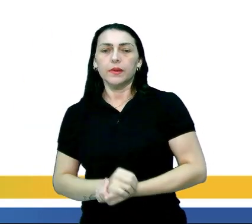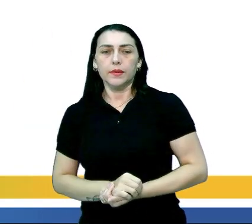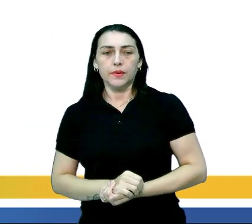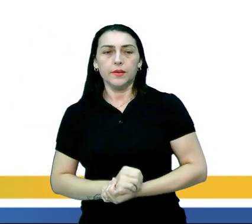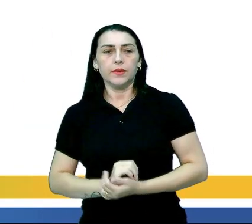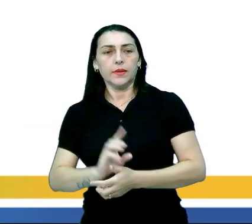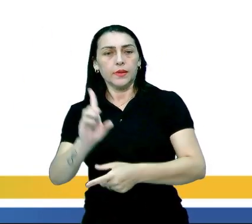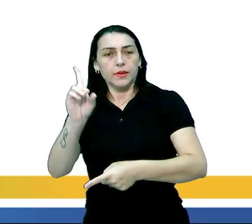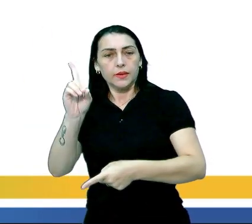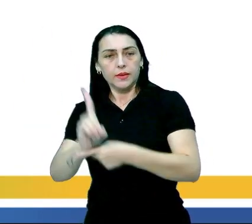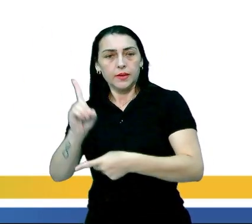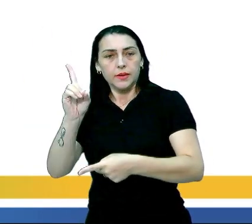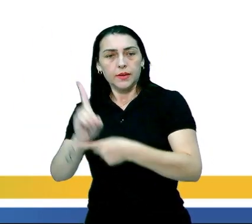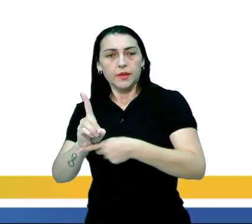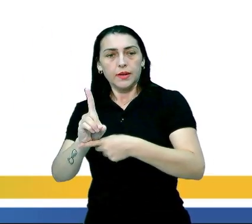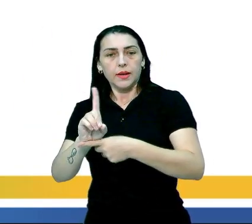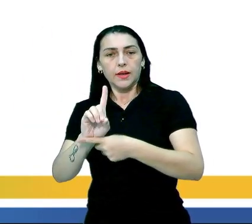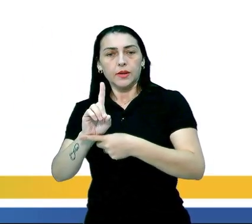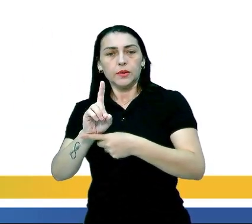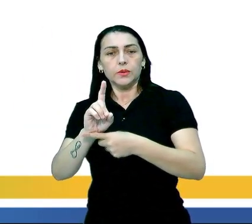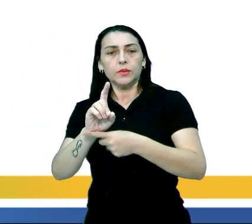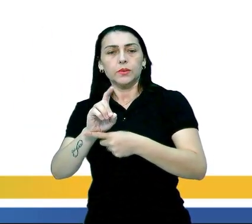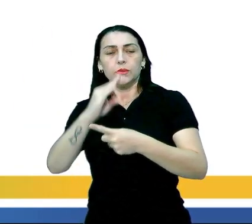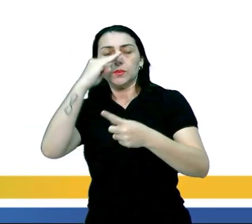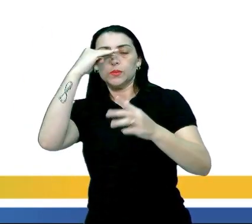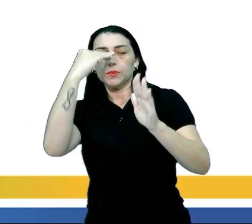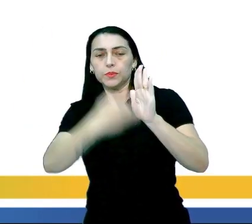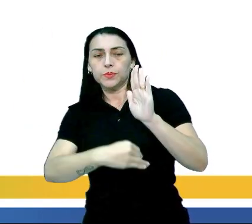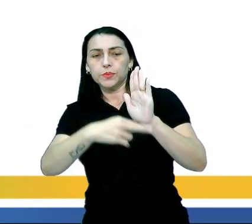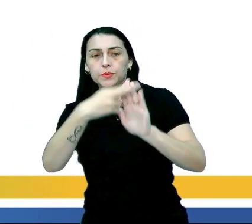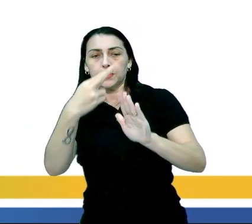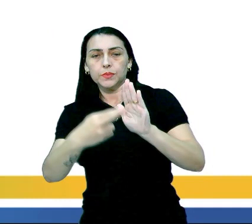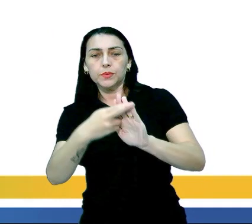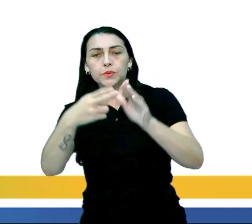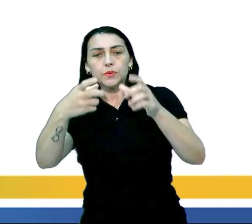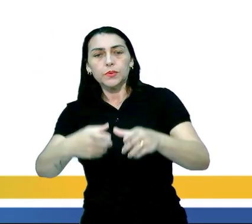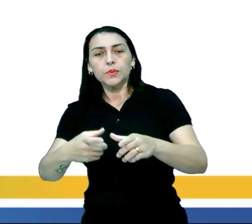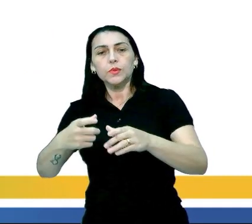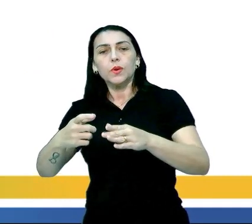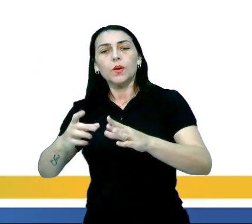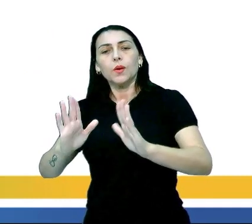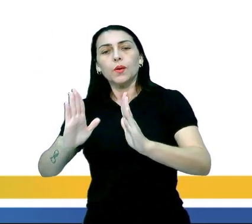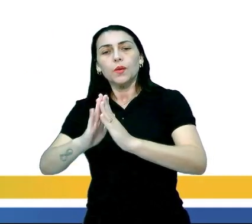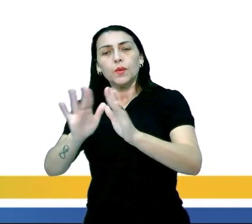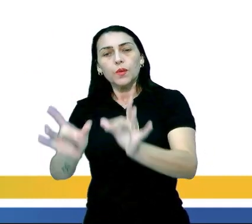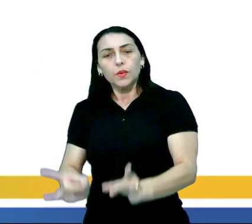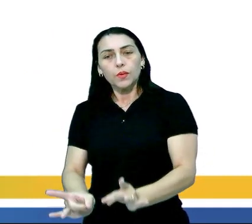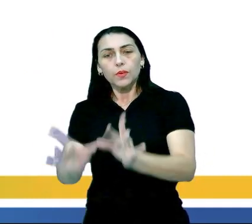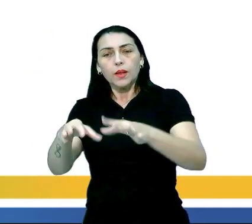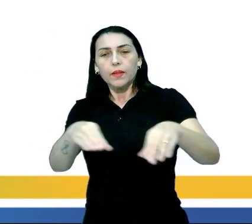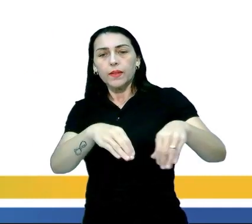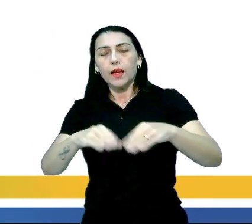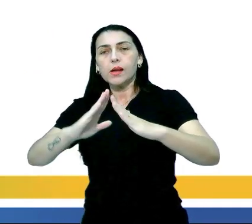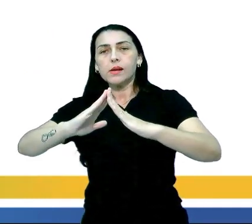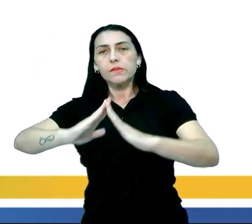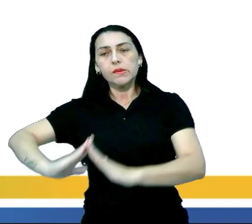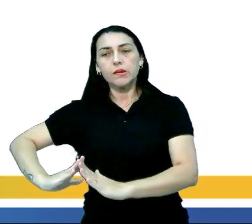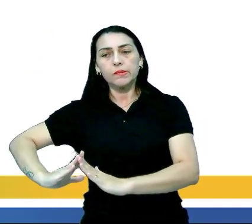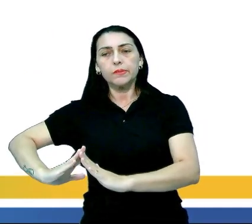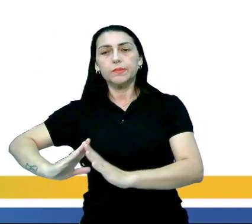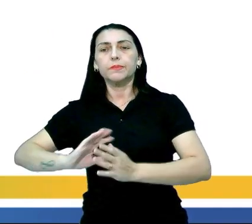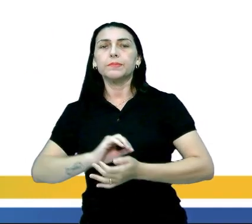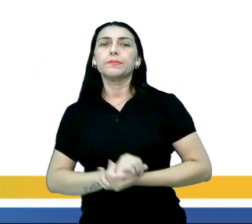locais turísticos. E letra E. Desregulamentação do setor imobiliário